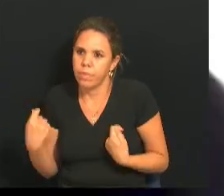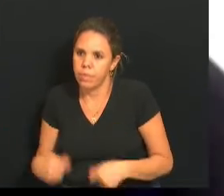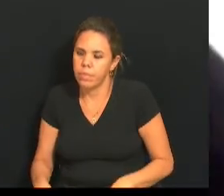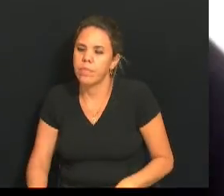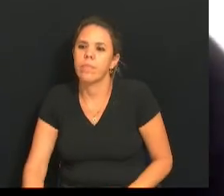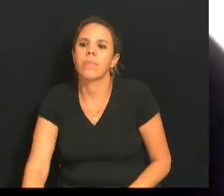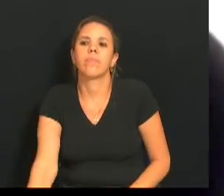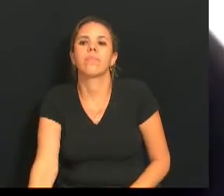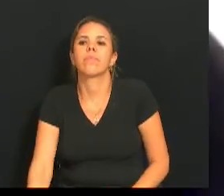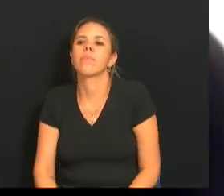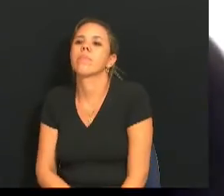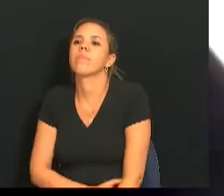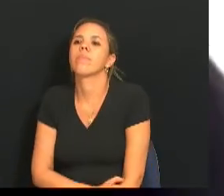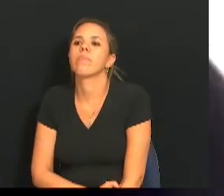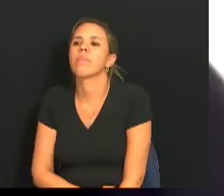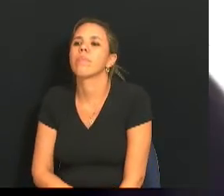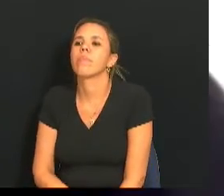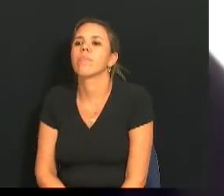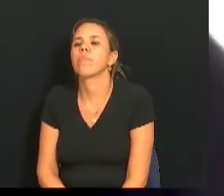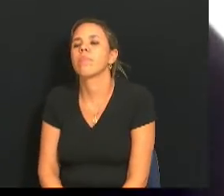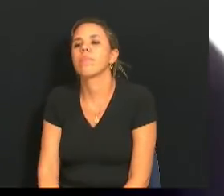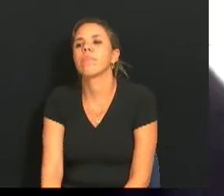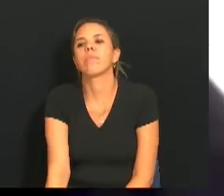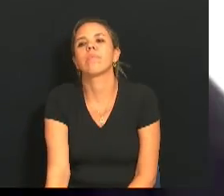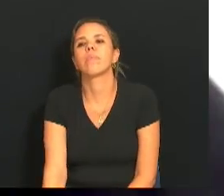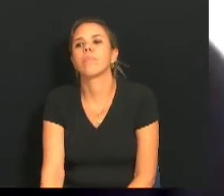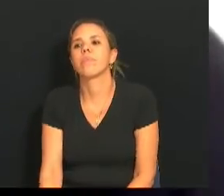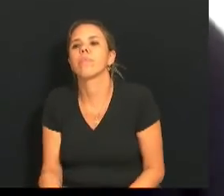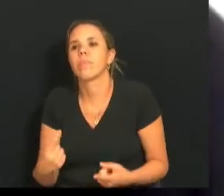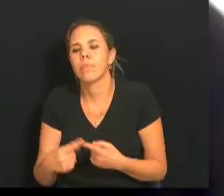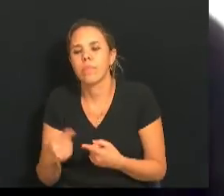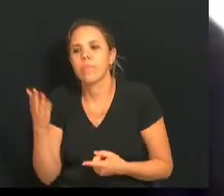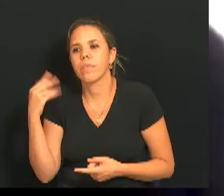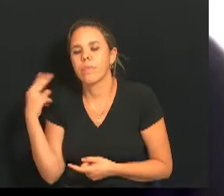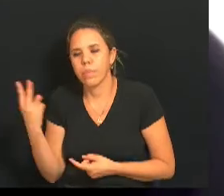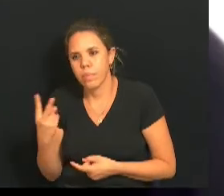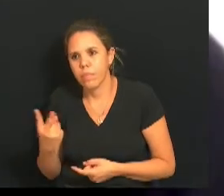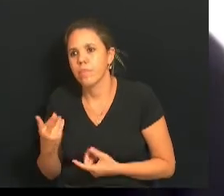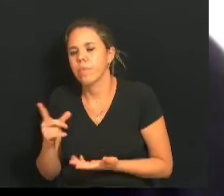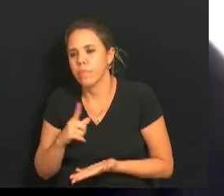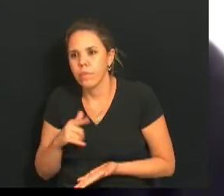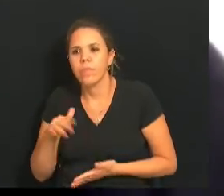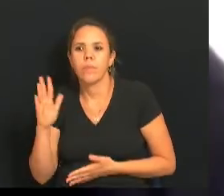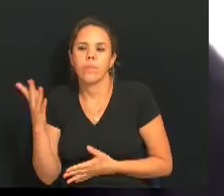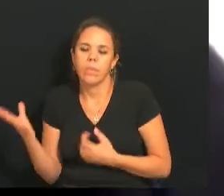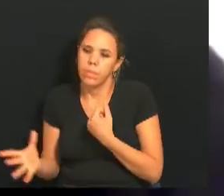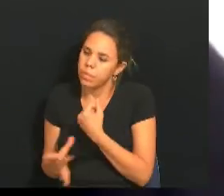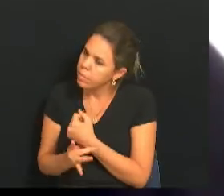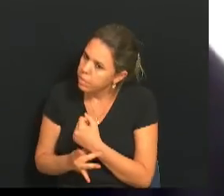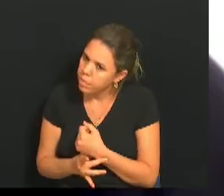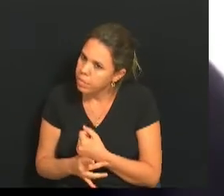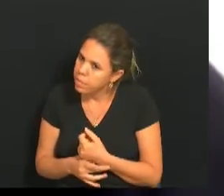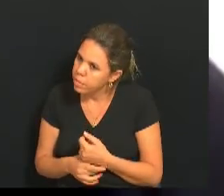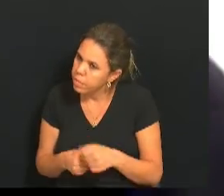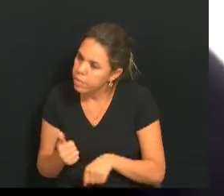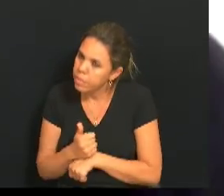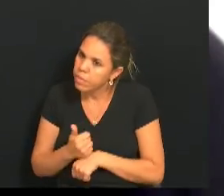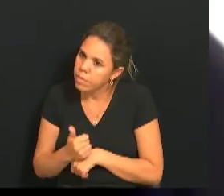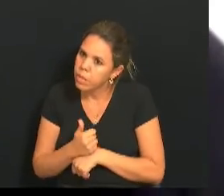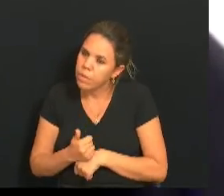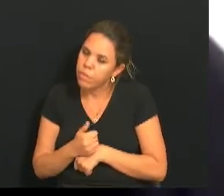famílias precisam da vaga, enfim, mas porque reconhece que a gente tem, né, um coletivo aí de profissionais da